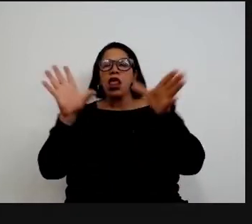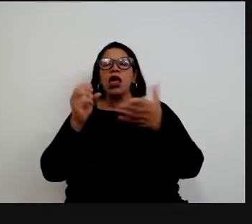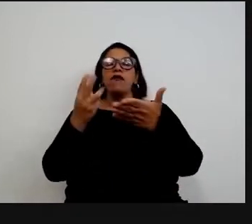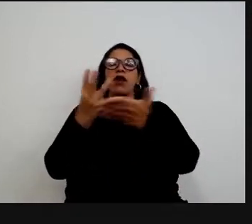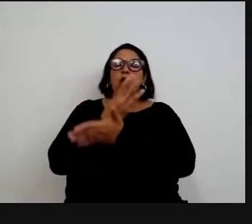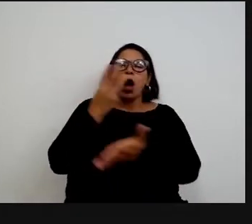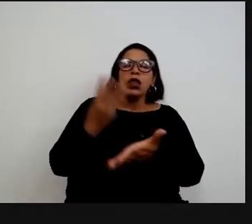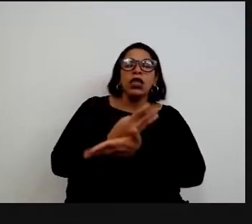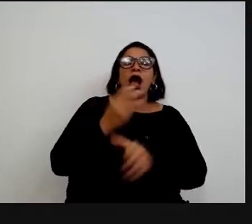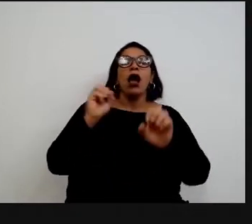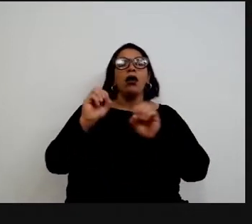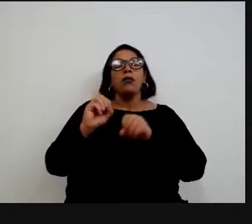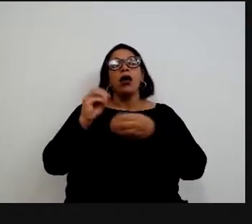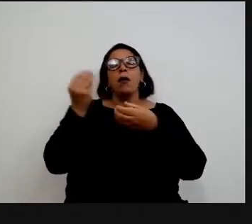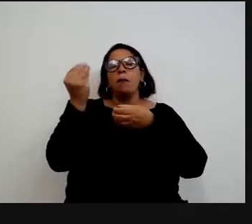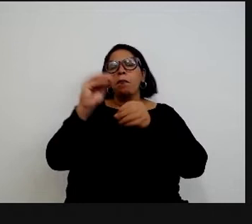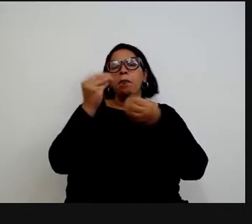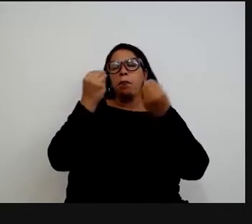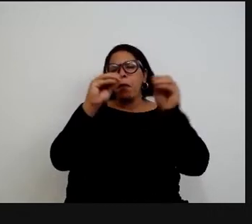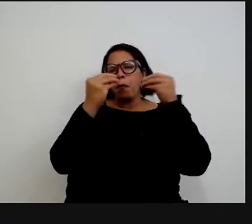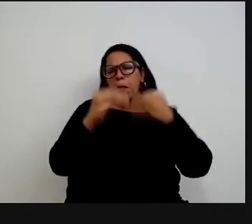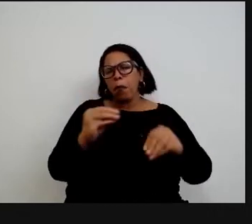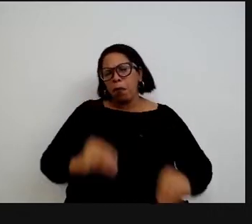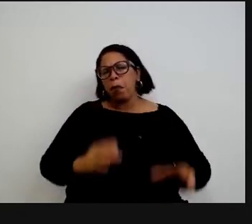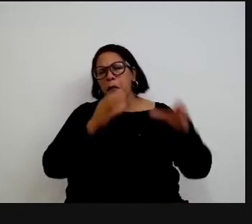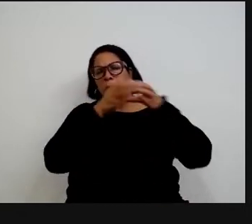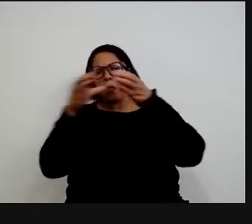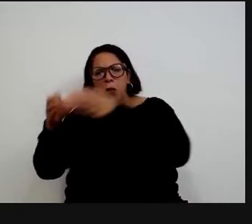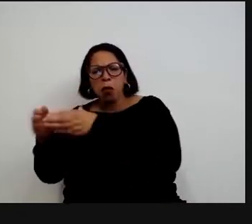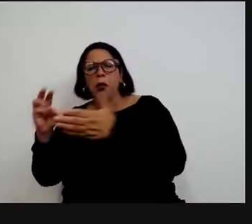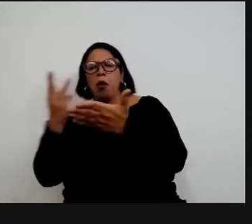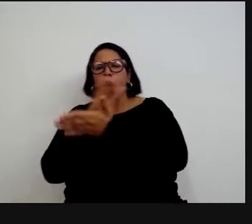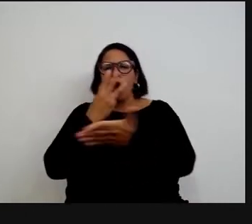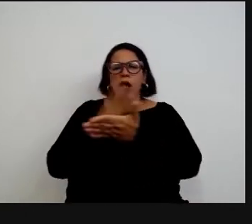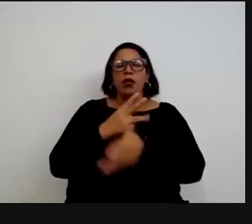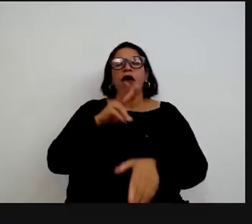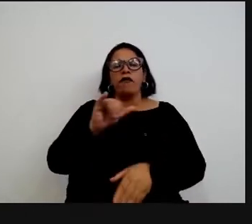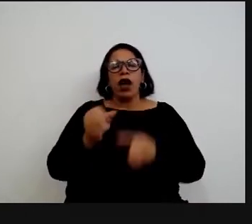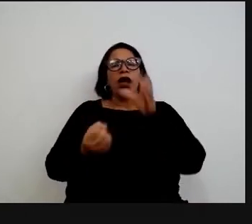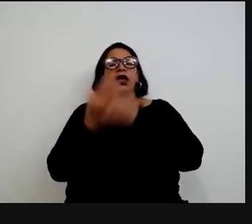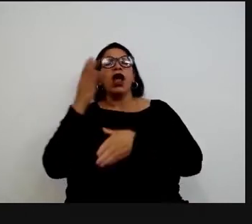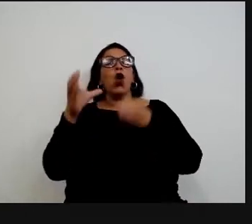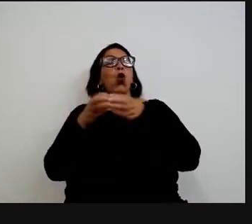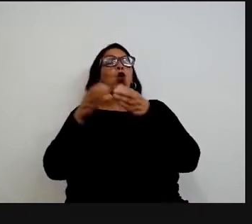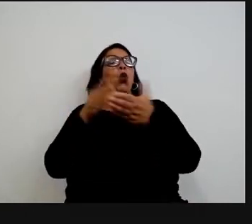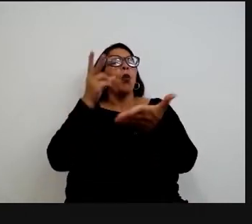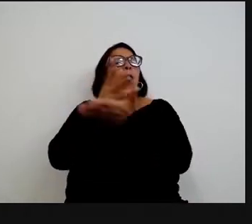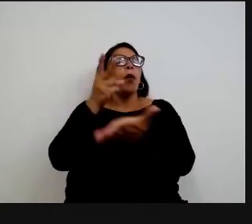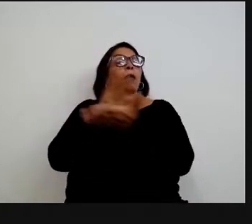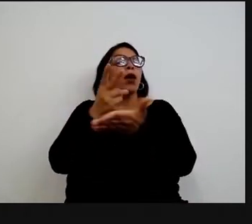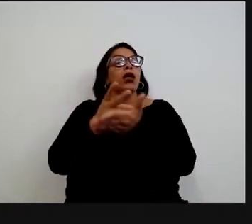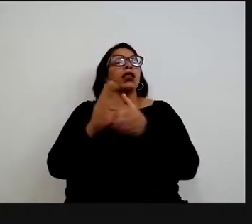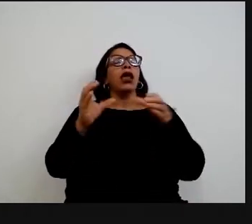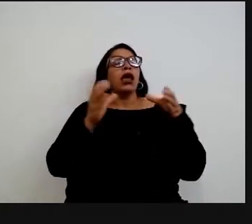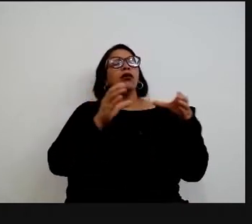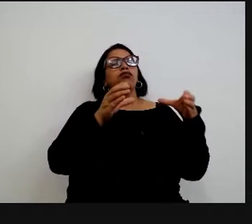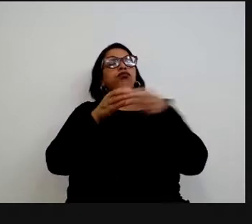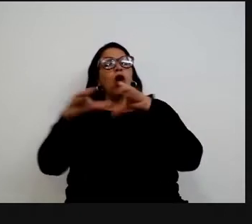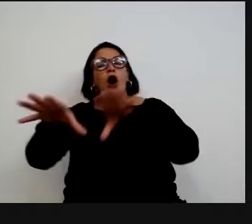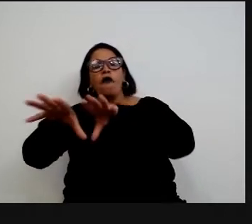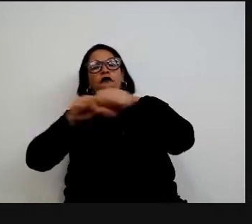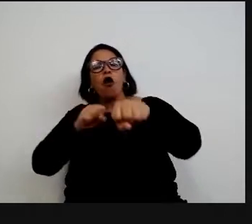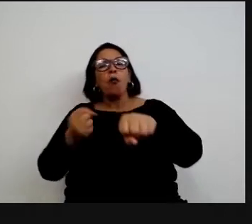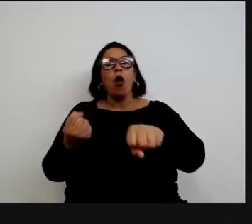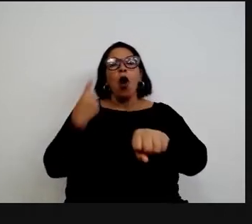criar grupo, né, e vai inserindo alunos de uma turma, você que é o nosso professor lá. Você cria um grupo permanente, você traz aquela turma que se